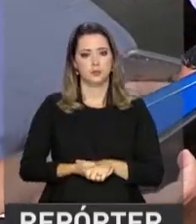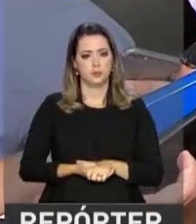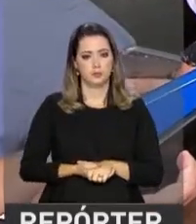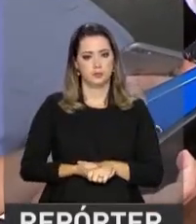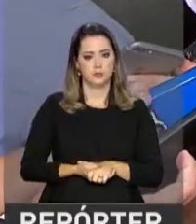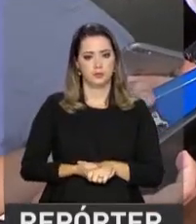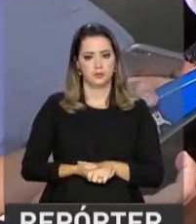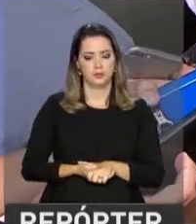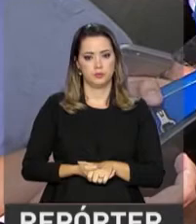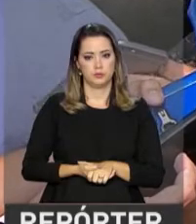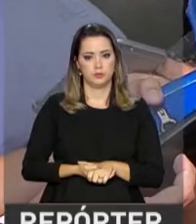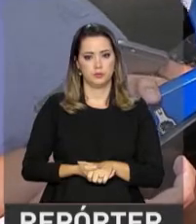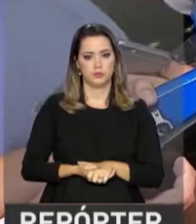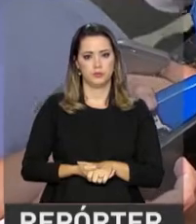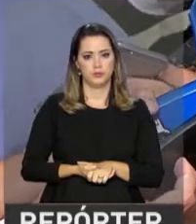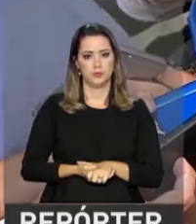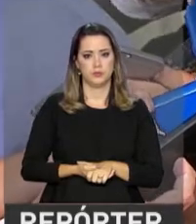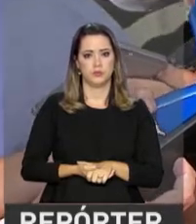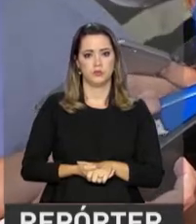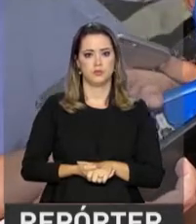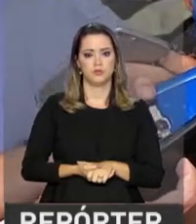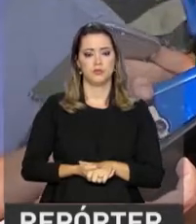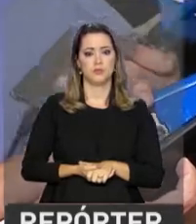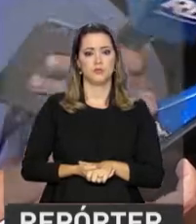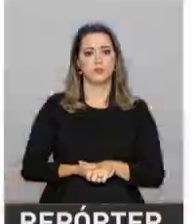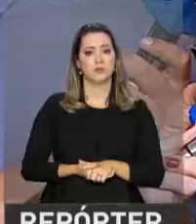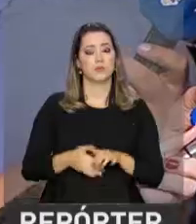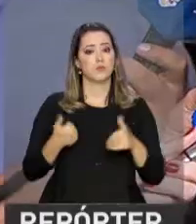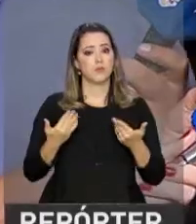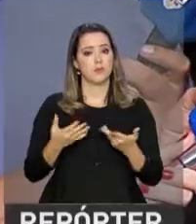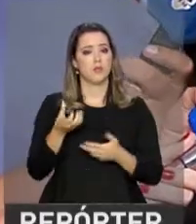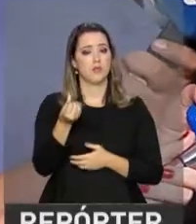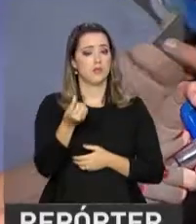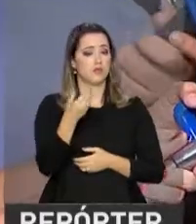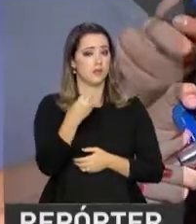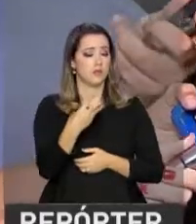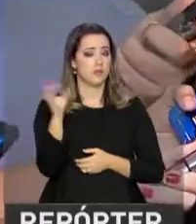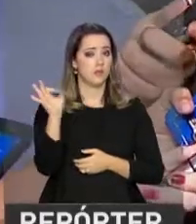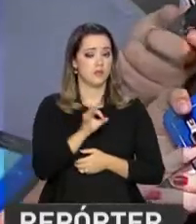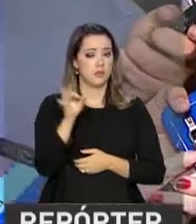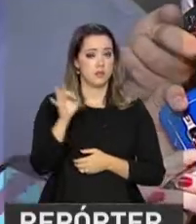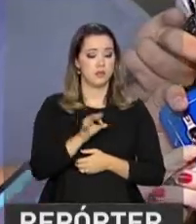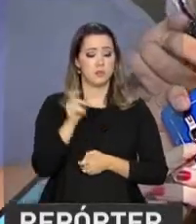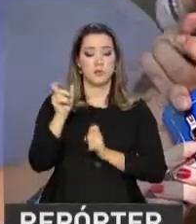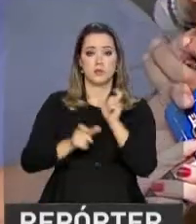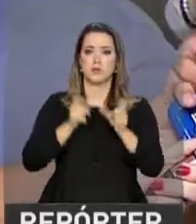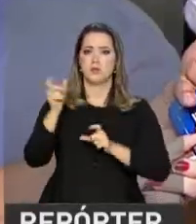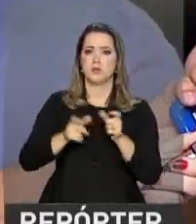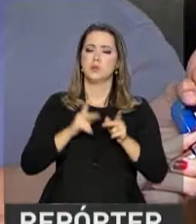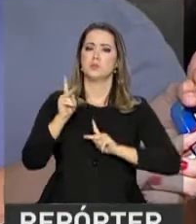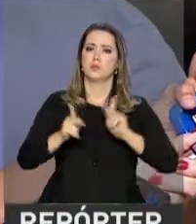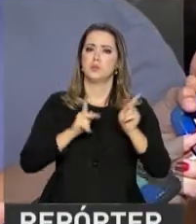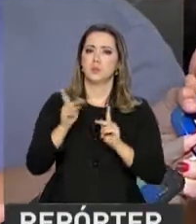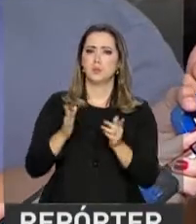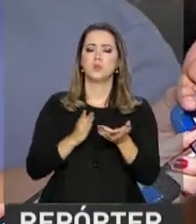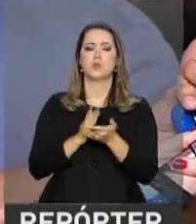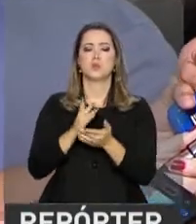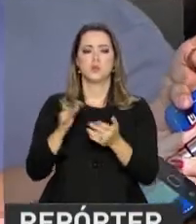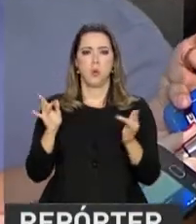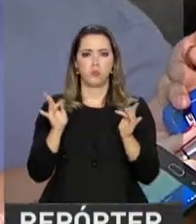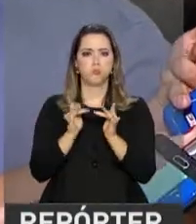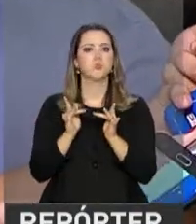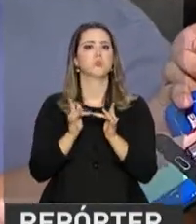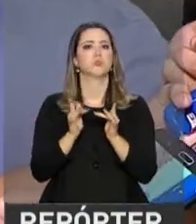a reforma da previdência sendo que 63% da população aprova a